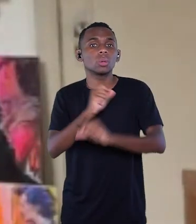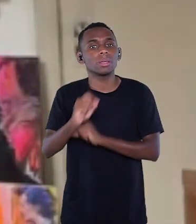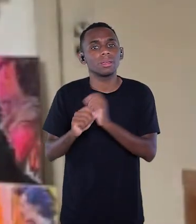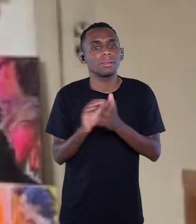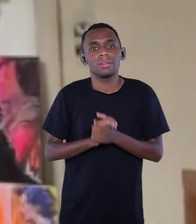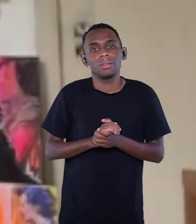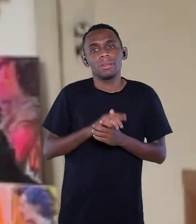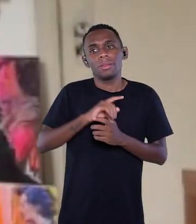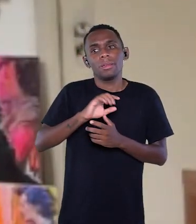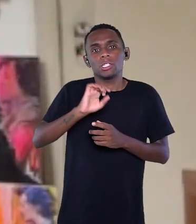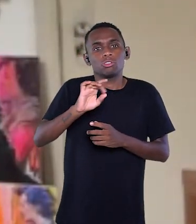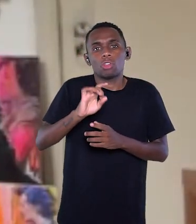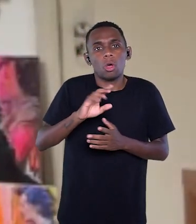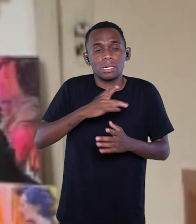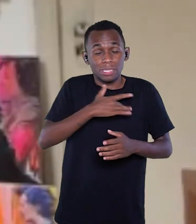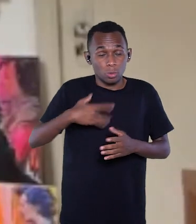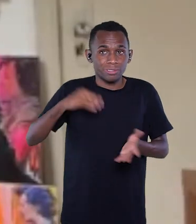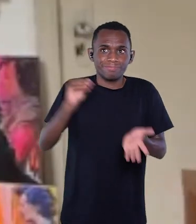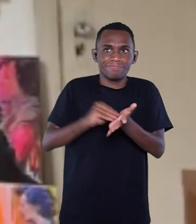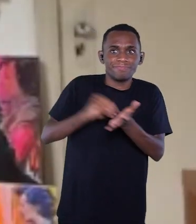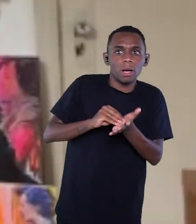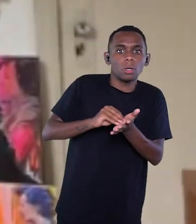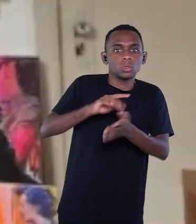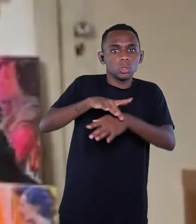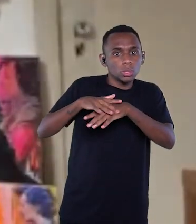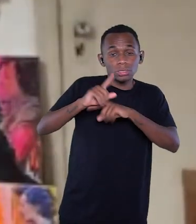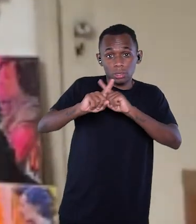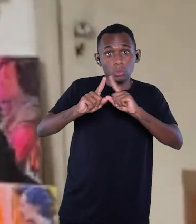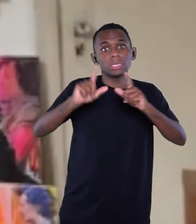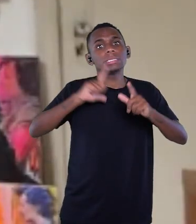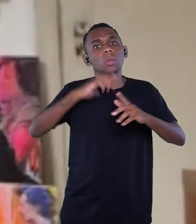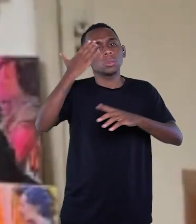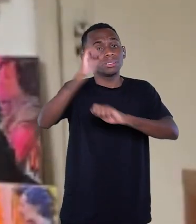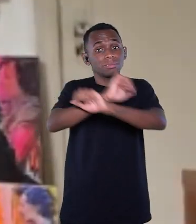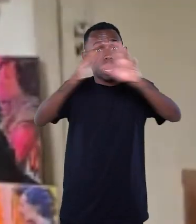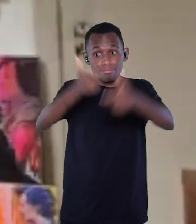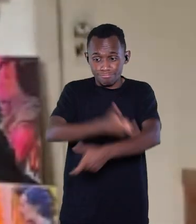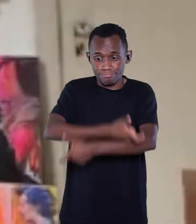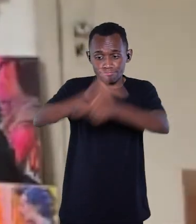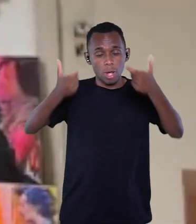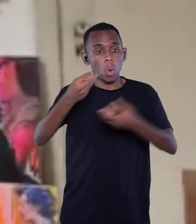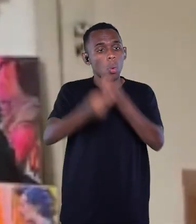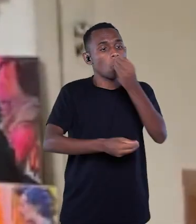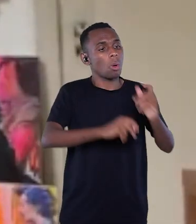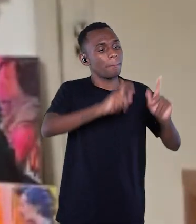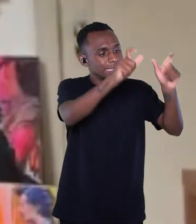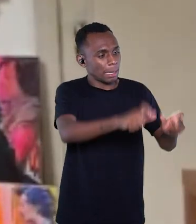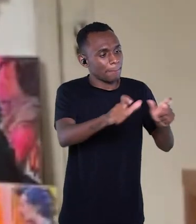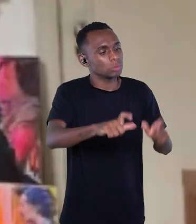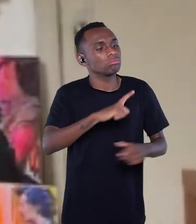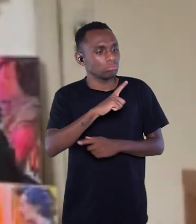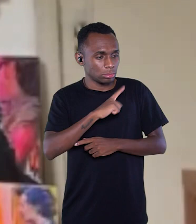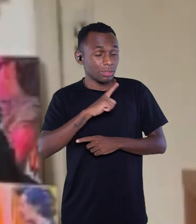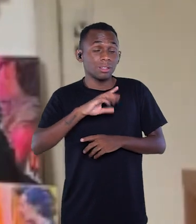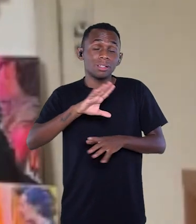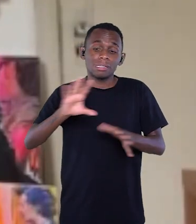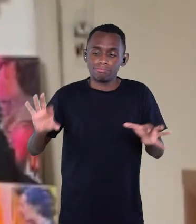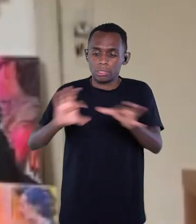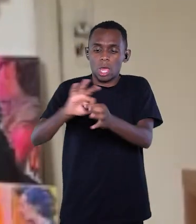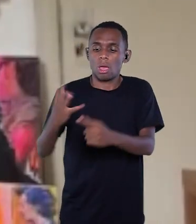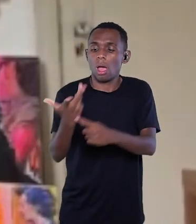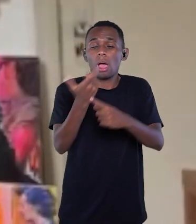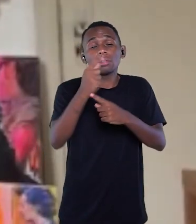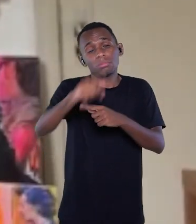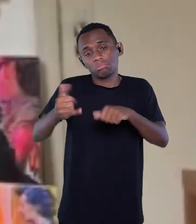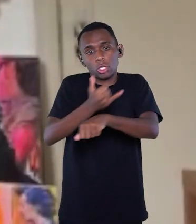saúde é só a ausência de doença, por exemplo, né? Então tem um entendimento maior da integralidade do sujeito. E aí entra a arte também. E